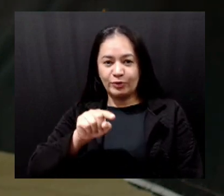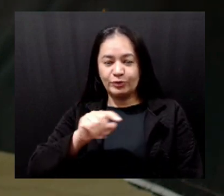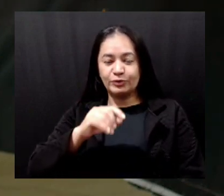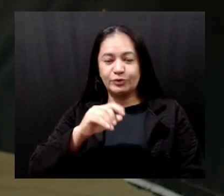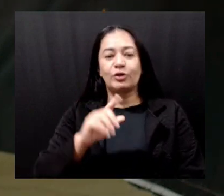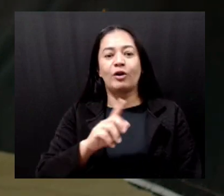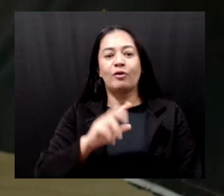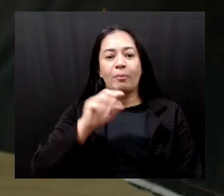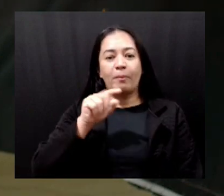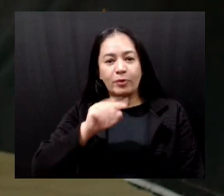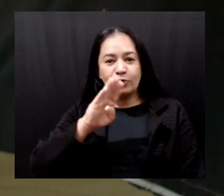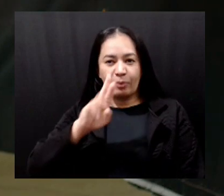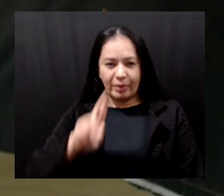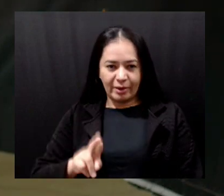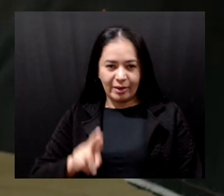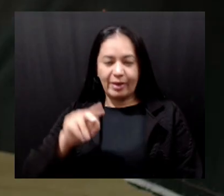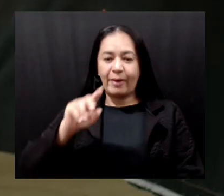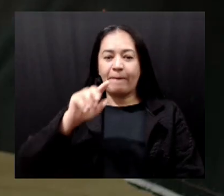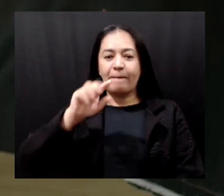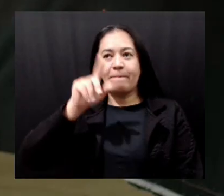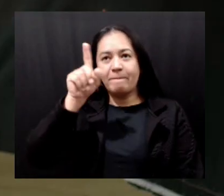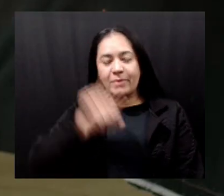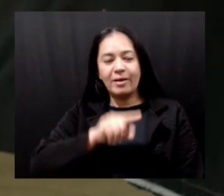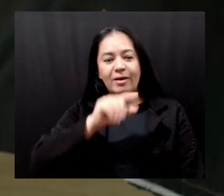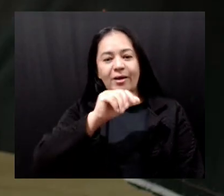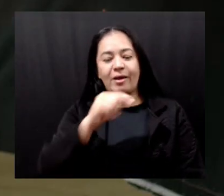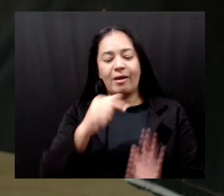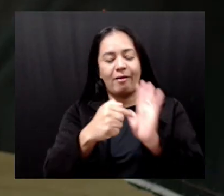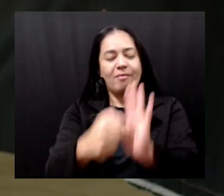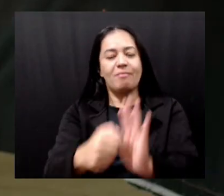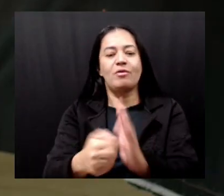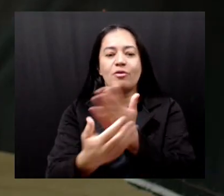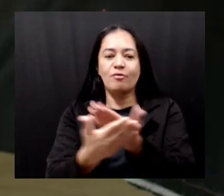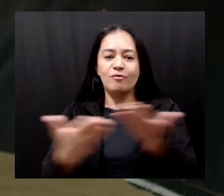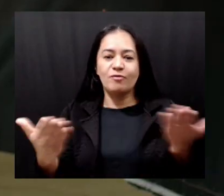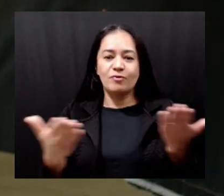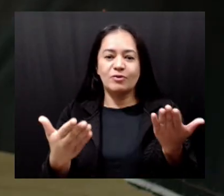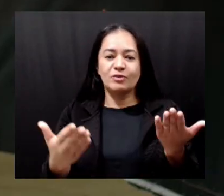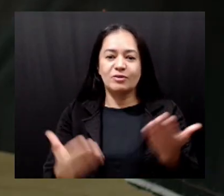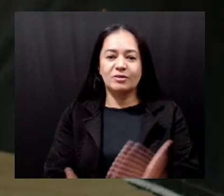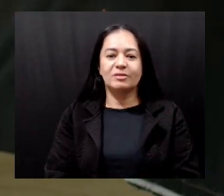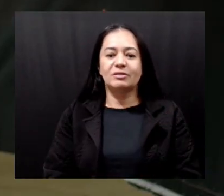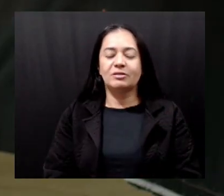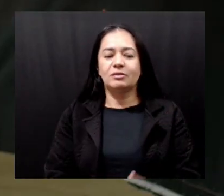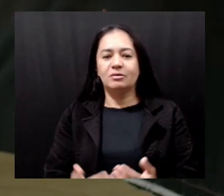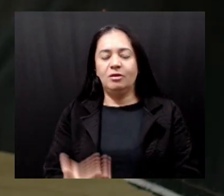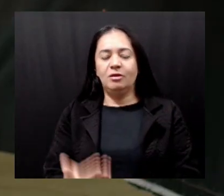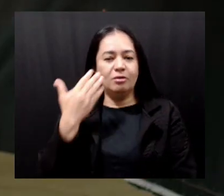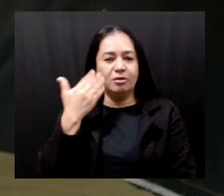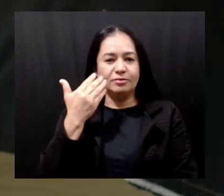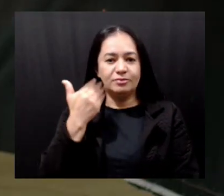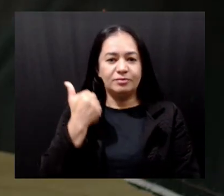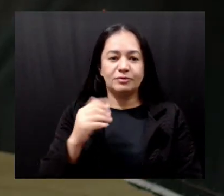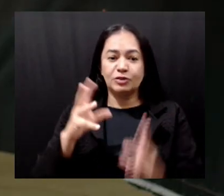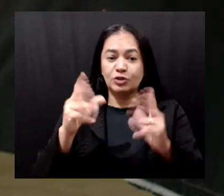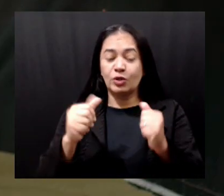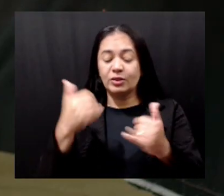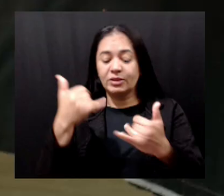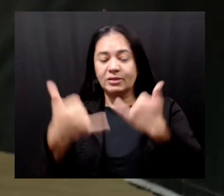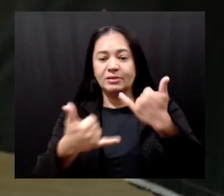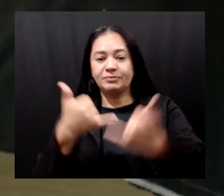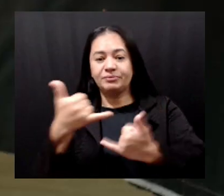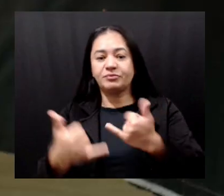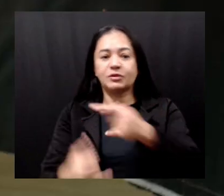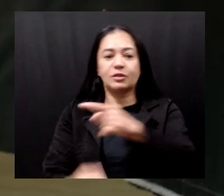campinas.sp.gov.br/sites/brincar/apresentação, tá? Então, aí você vai conferir todas as brincadeiras que você pode fazer aí com a